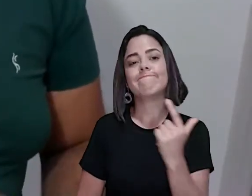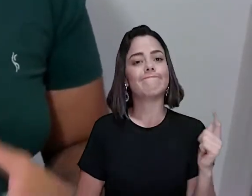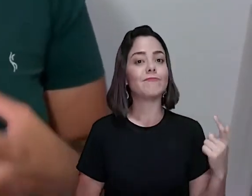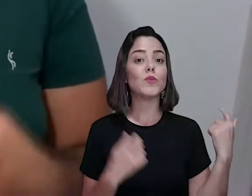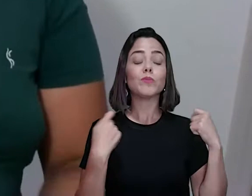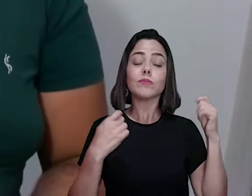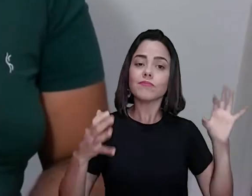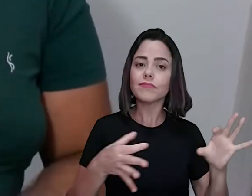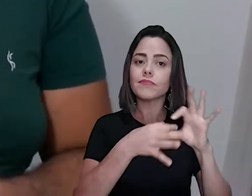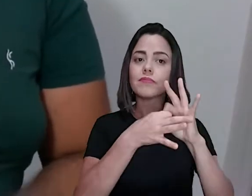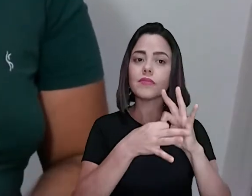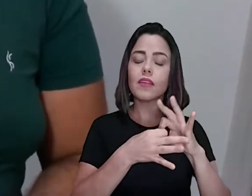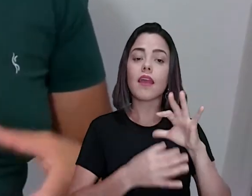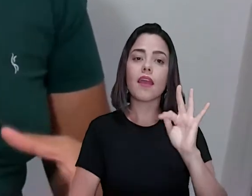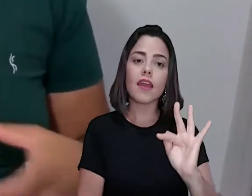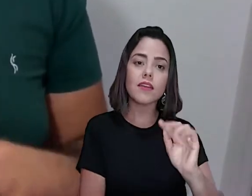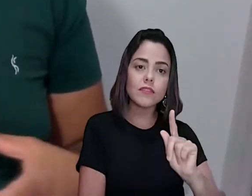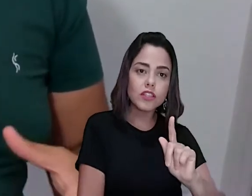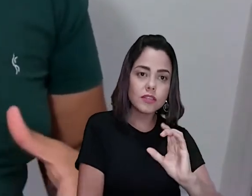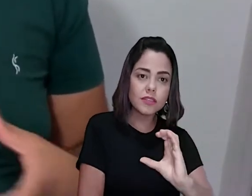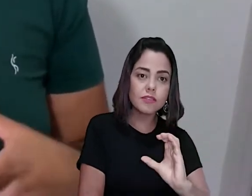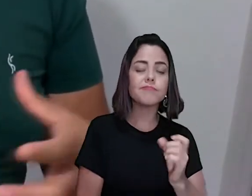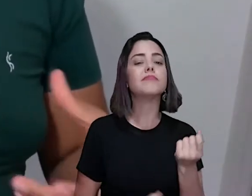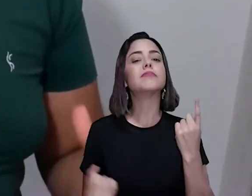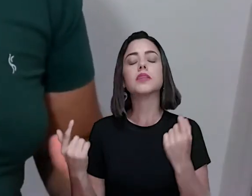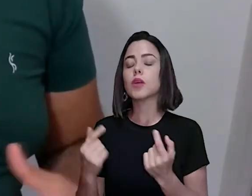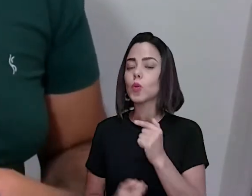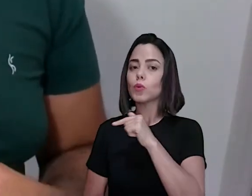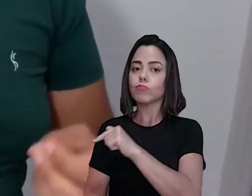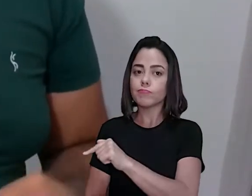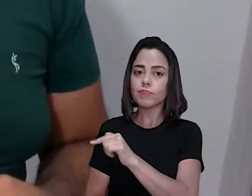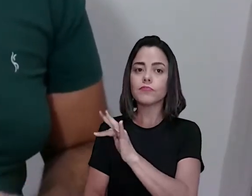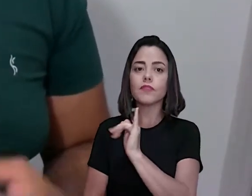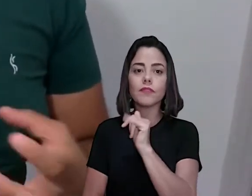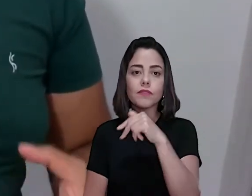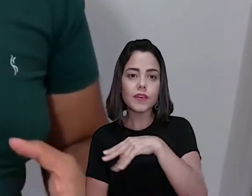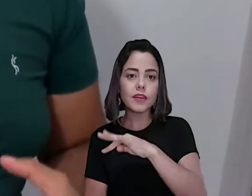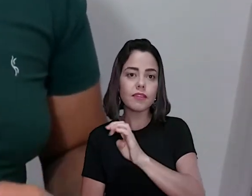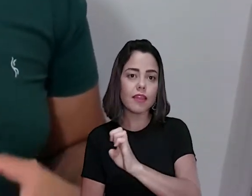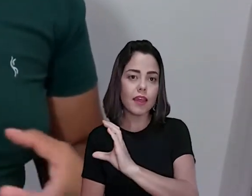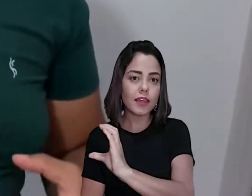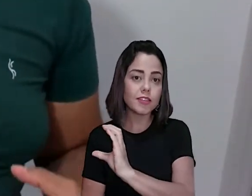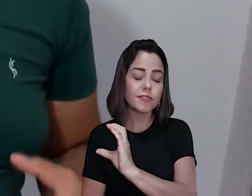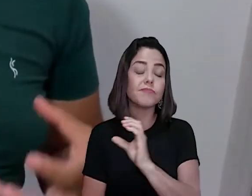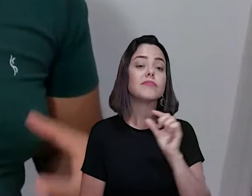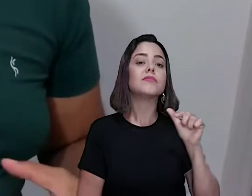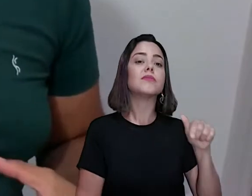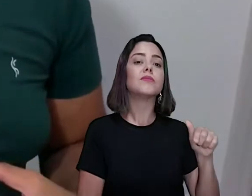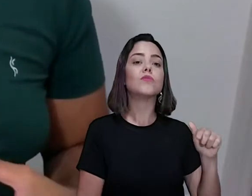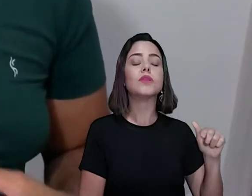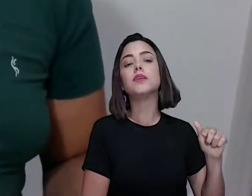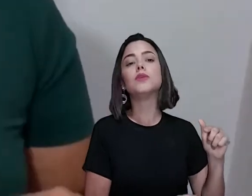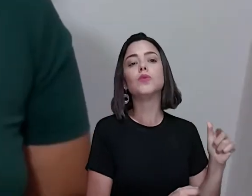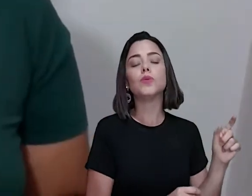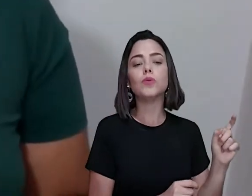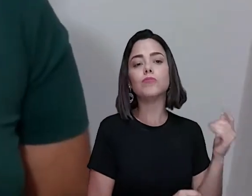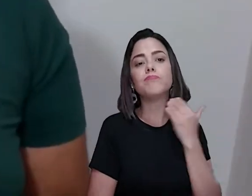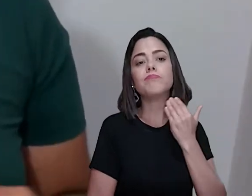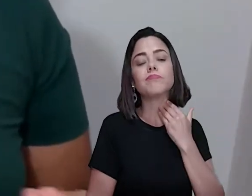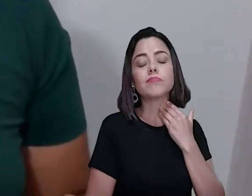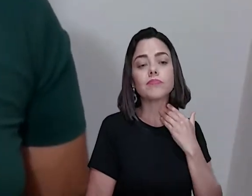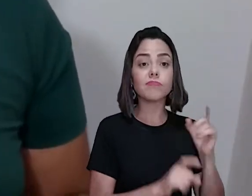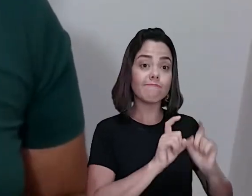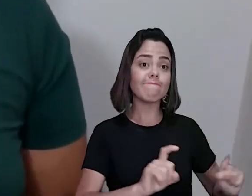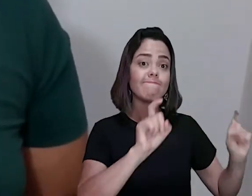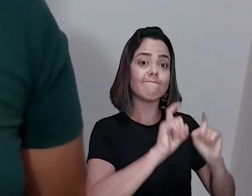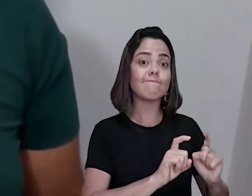ser filiado ao FGC. Algumas fintechs, alguns bancos digitais menores não são filiados ao FGC. Então você